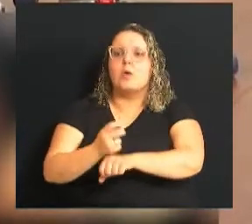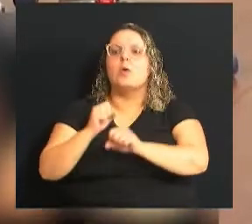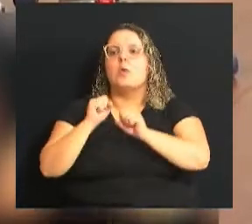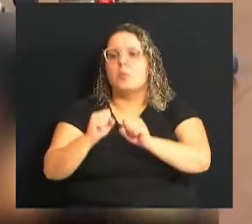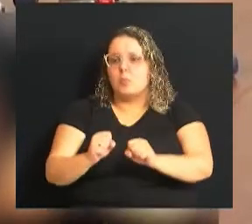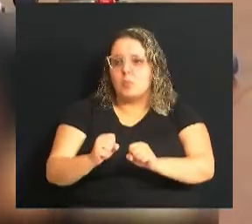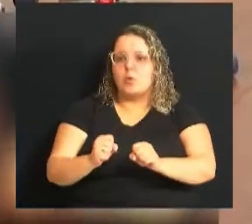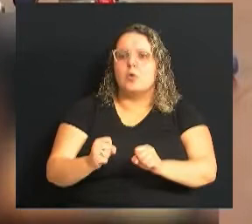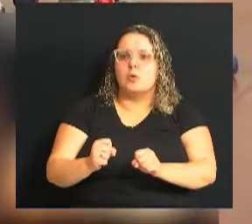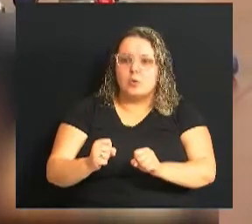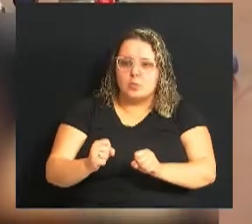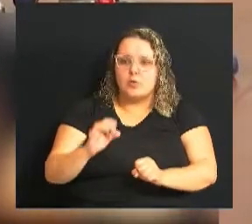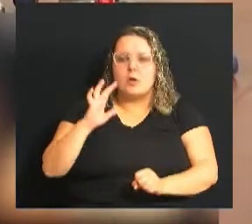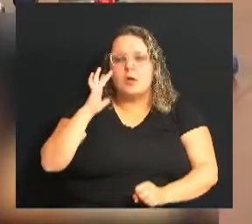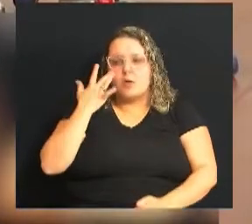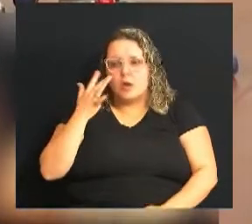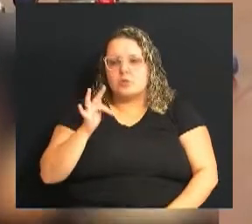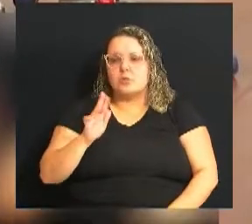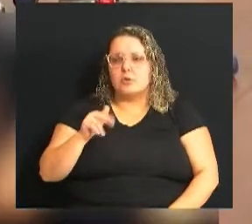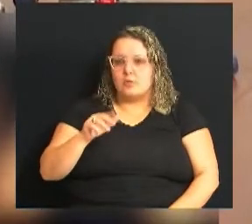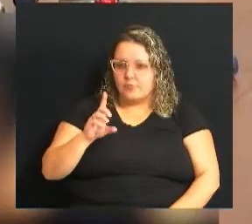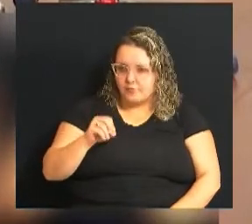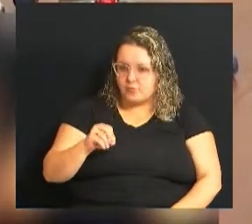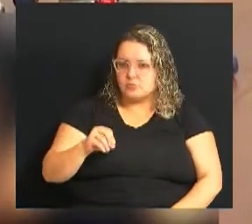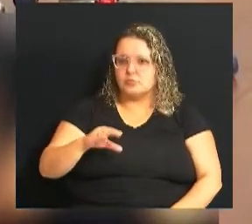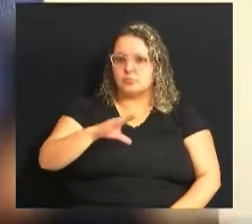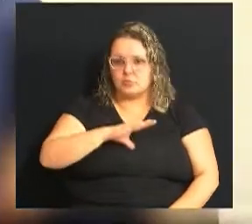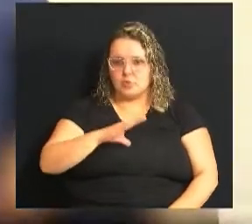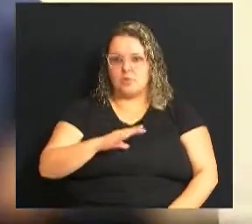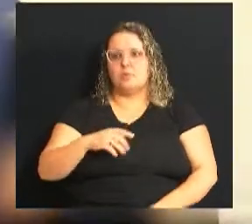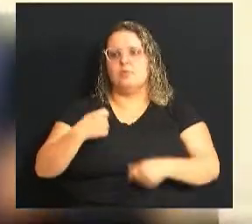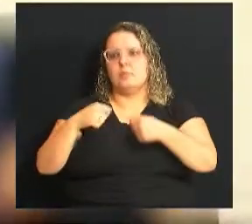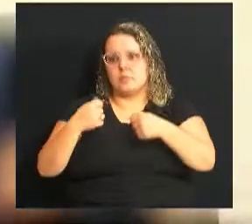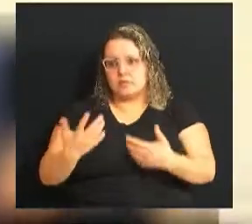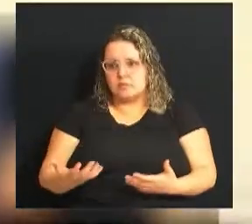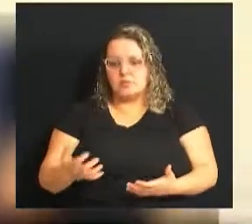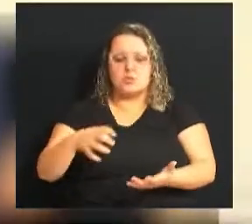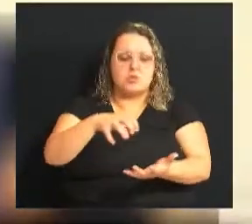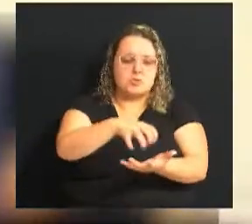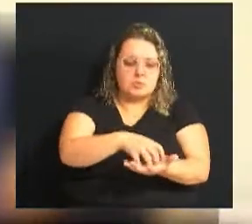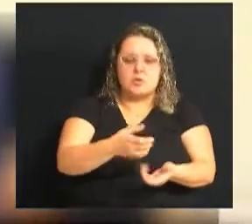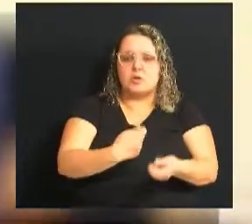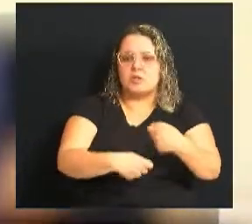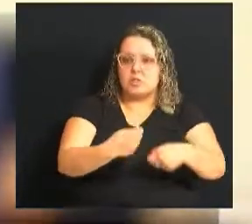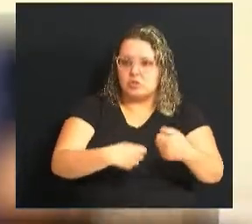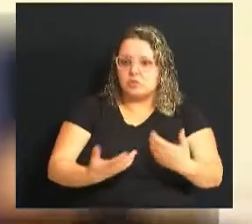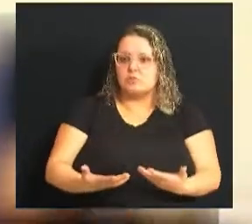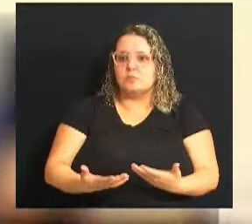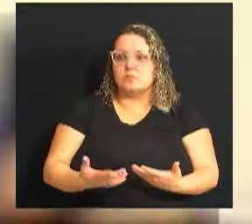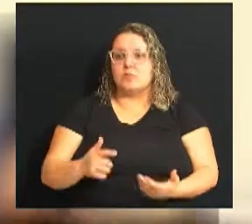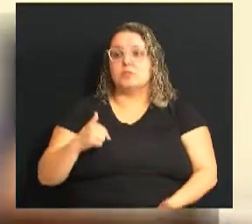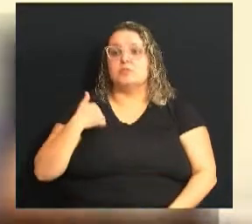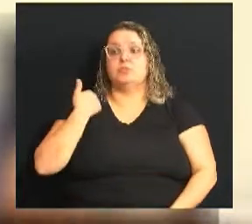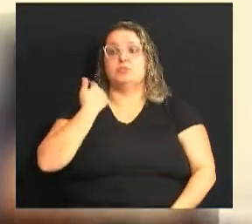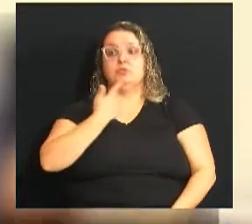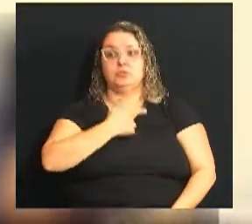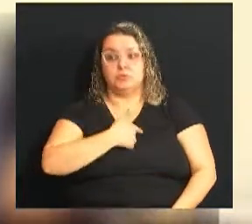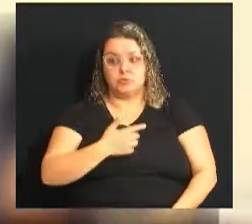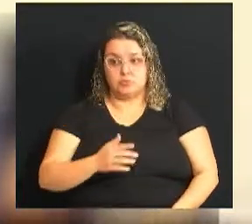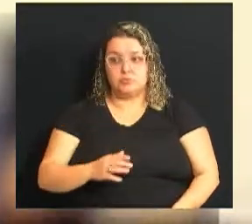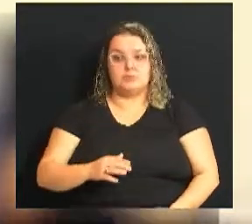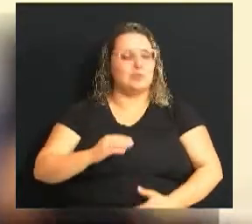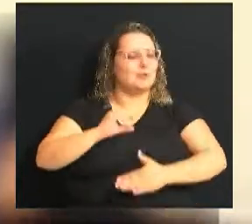no caso, acho que está o fundo municipal. Eu vou ter que recorrer ao departamento administrativo, mas nós vamos estar full